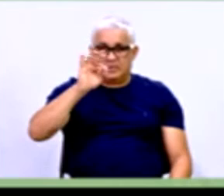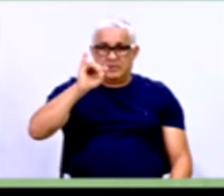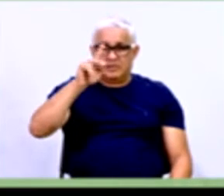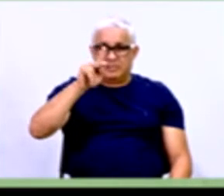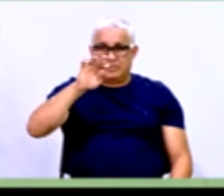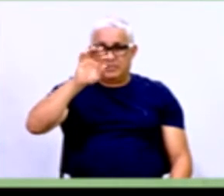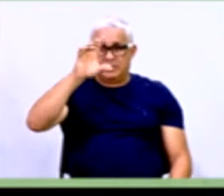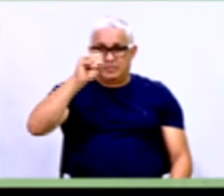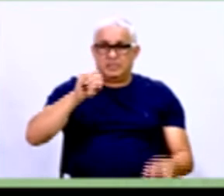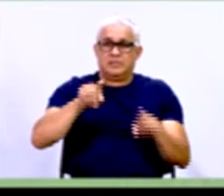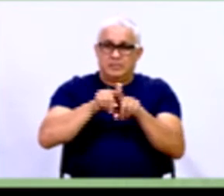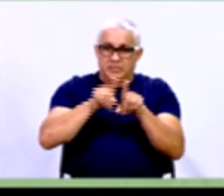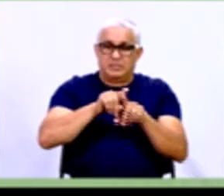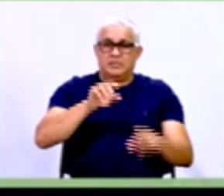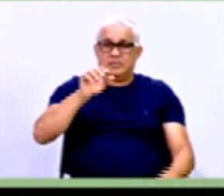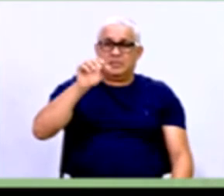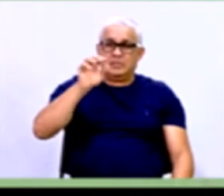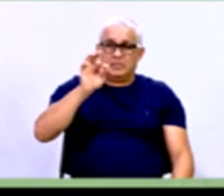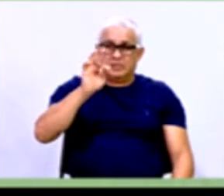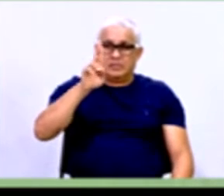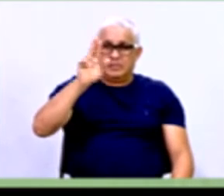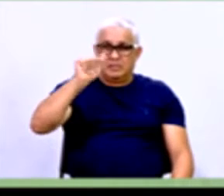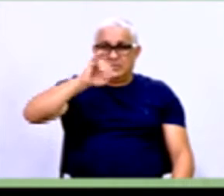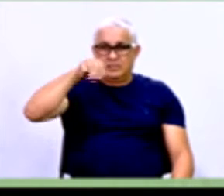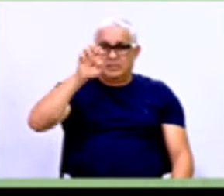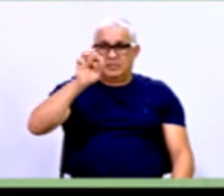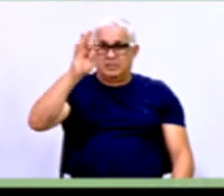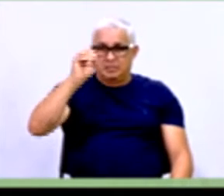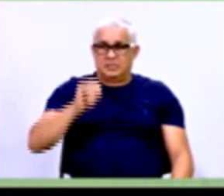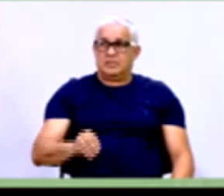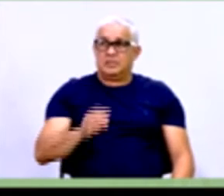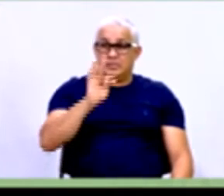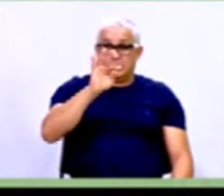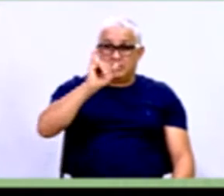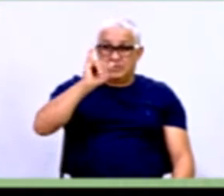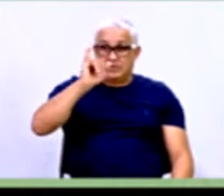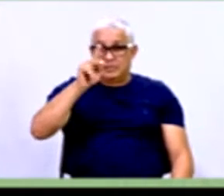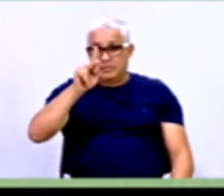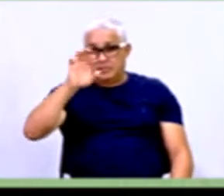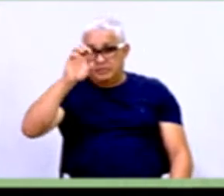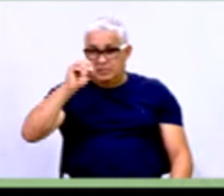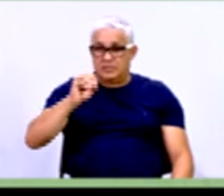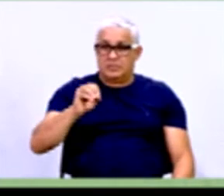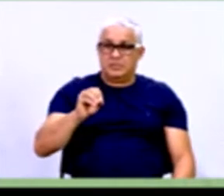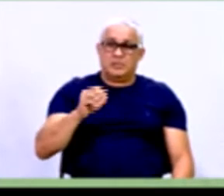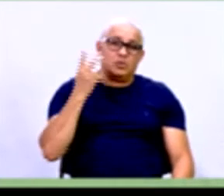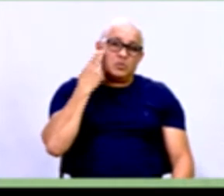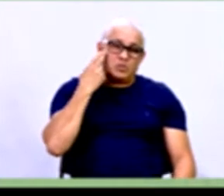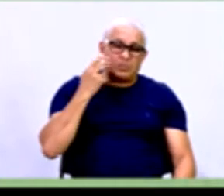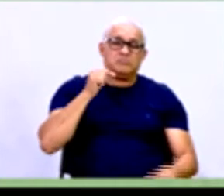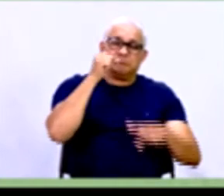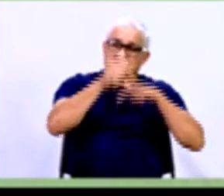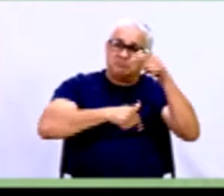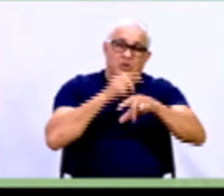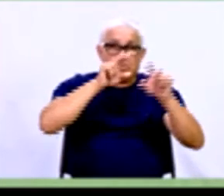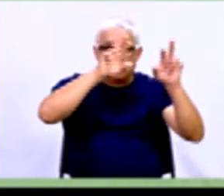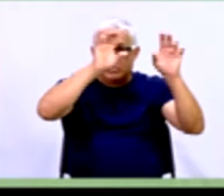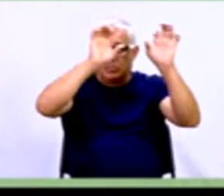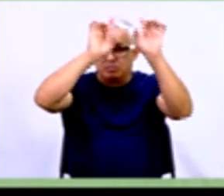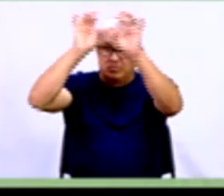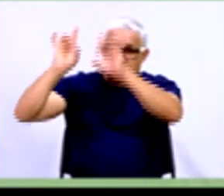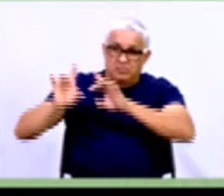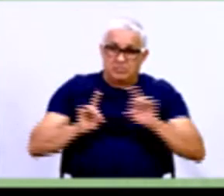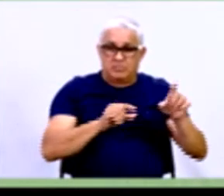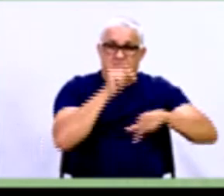Acidente típico, ou acidente comum, é aquele ocorrido em função de condições especiais, em que o trabalho é realizado ou